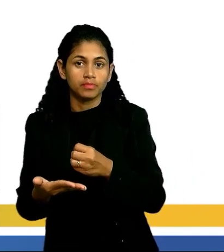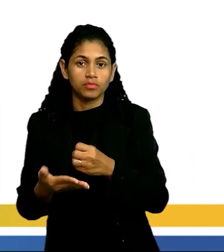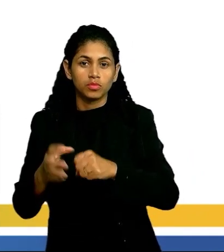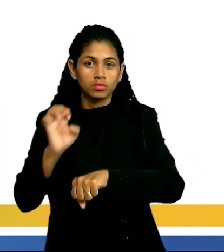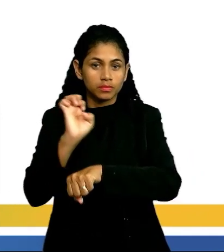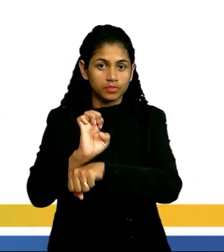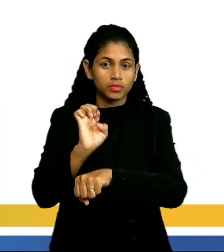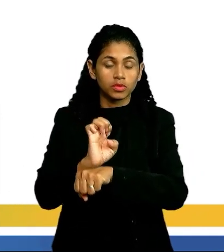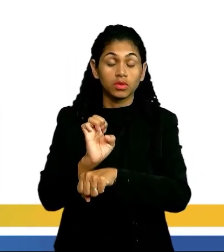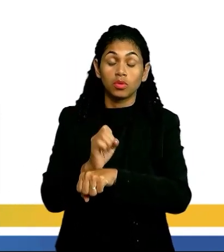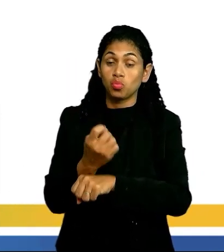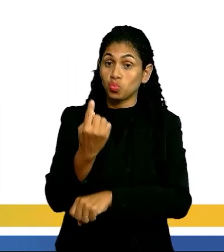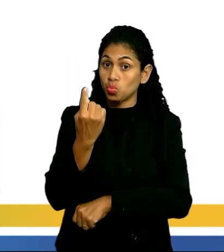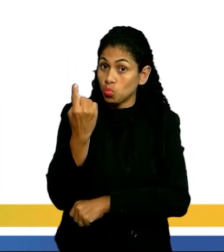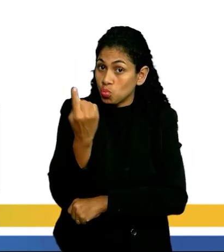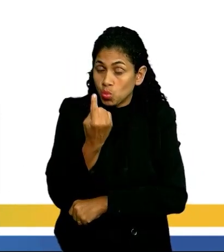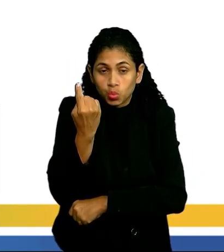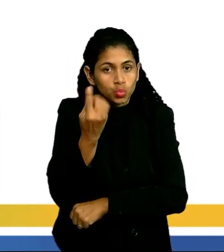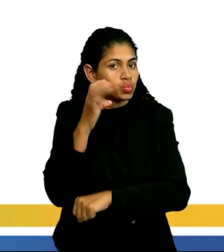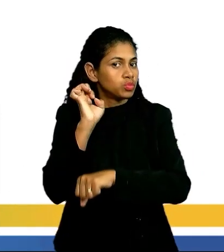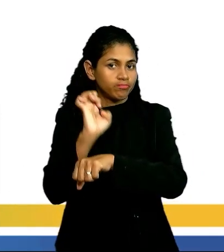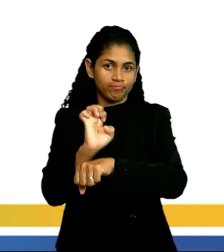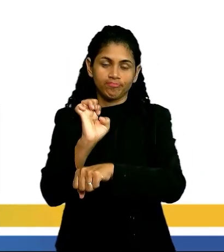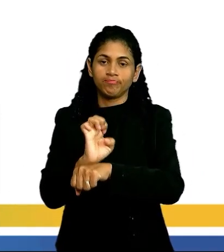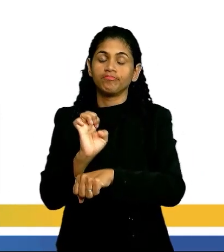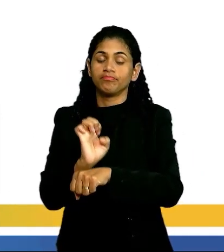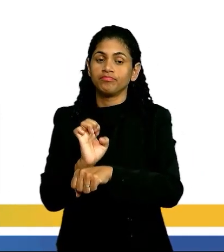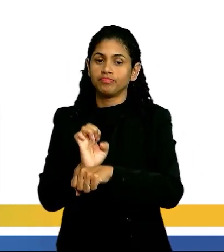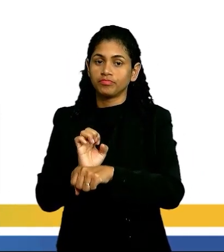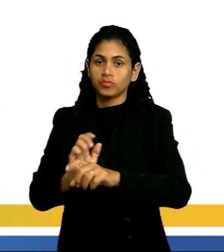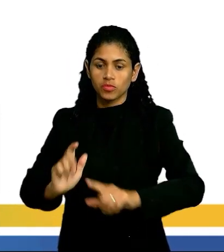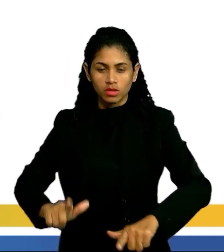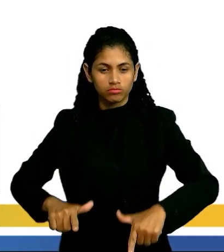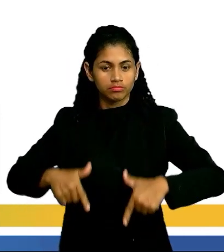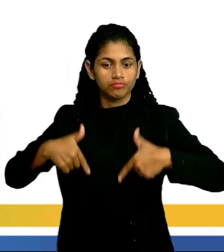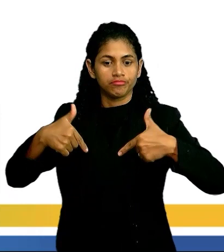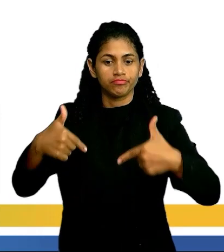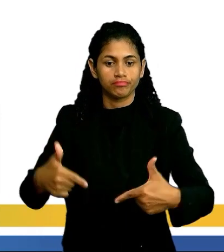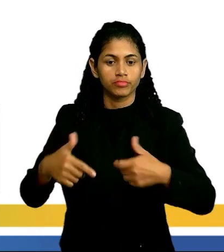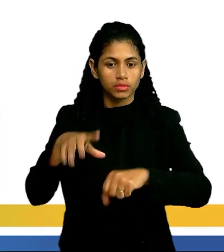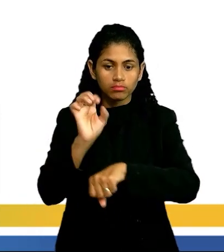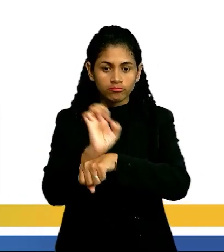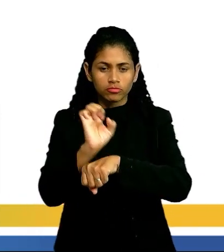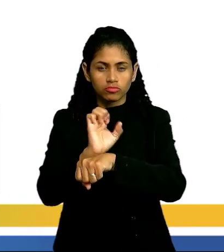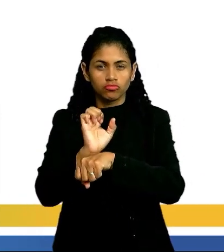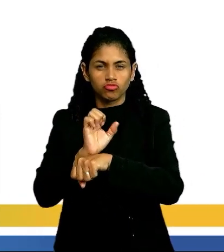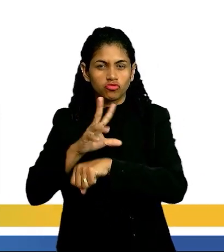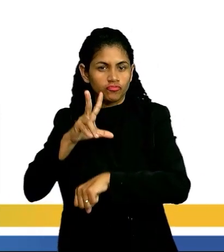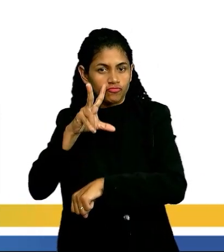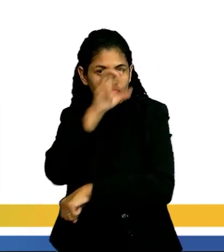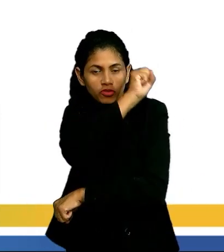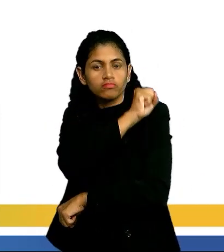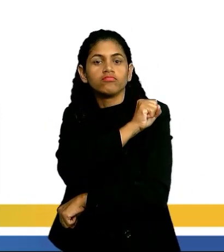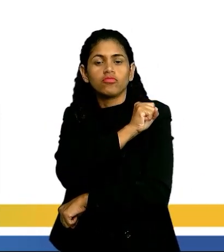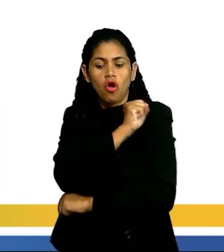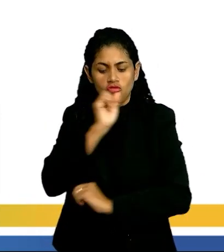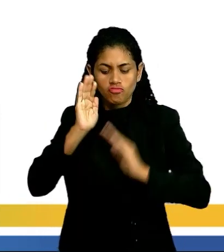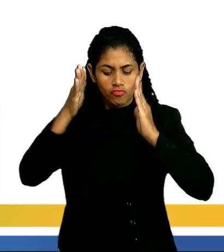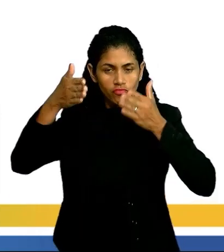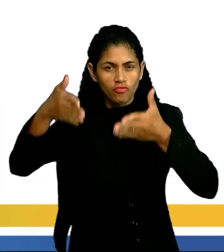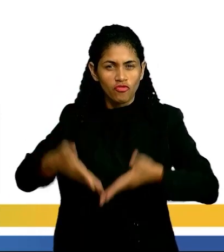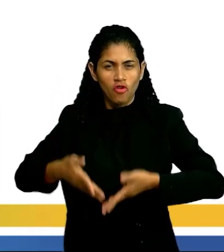Estado único, né? Ou seja, a defesa da existência de um Estado forte, centralizado, né? Com um